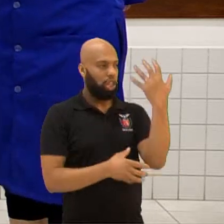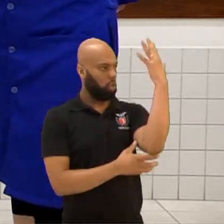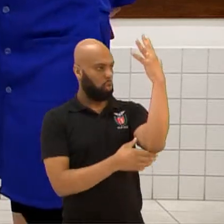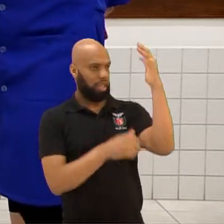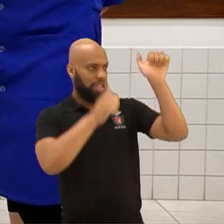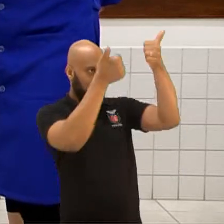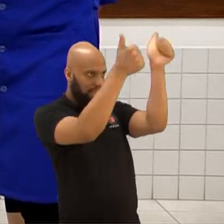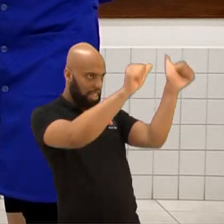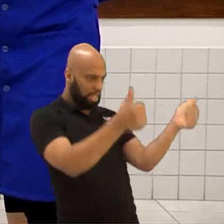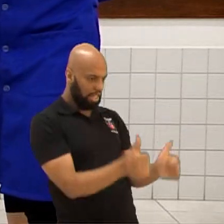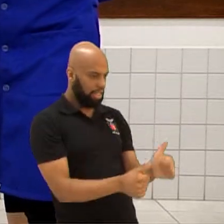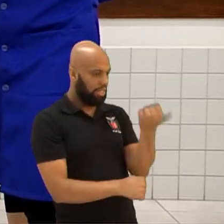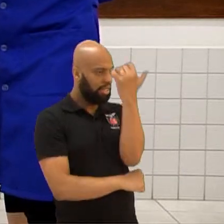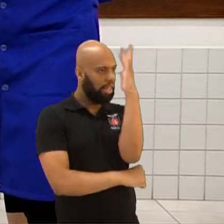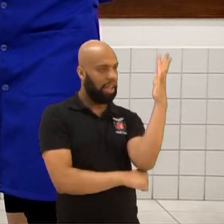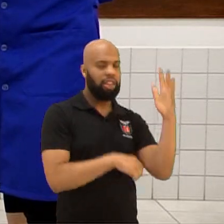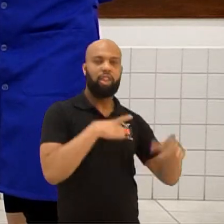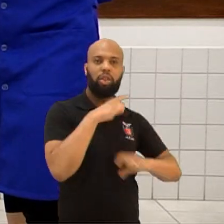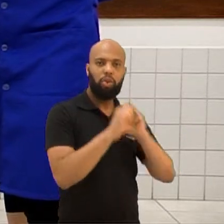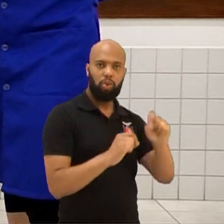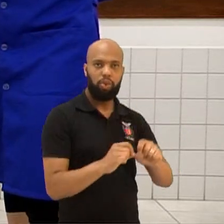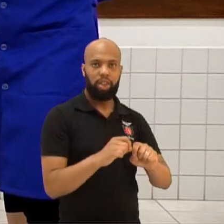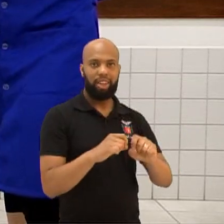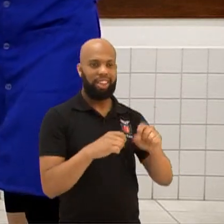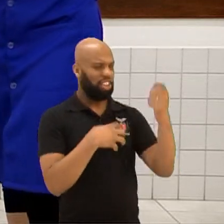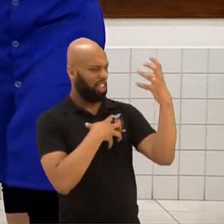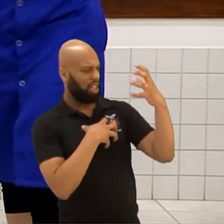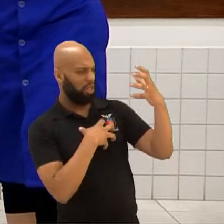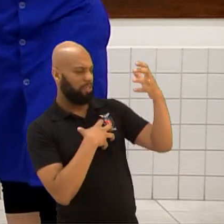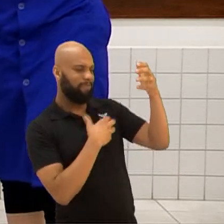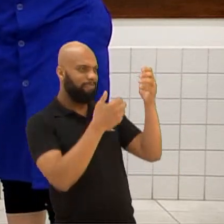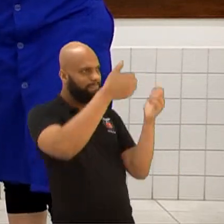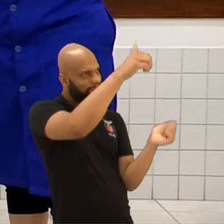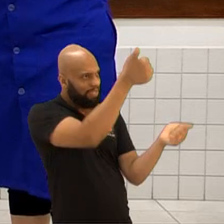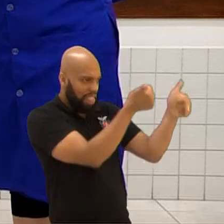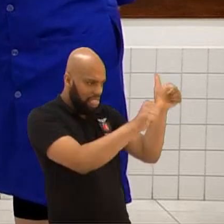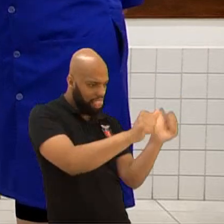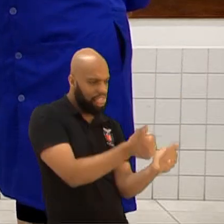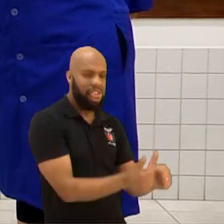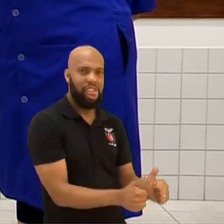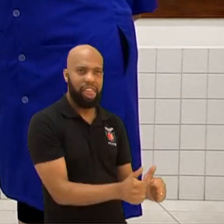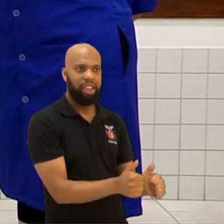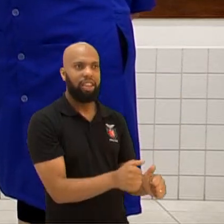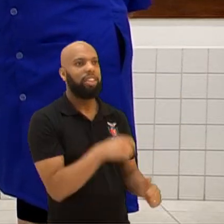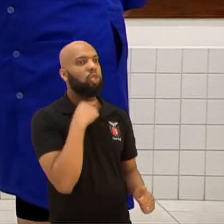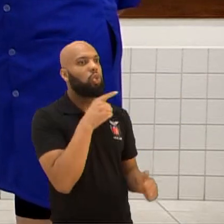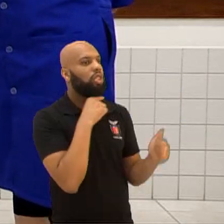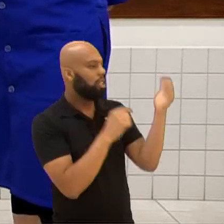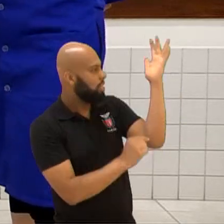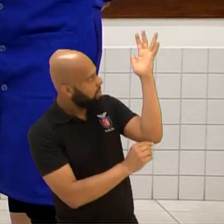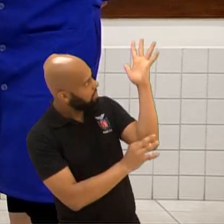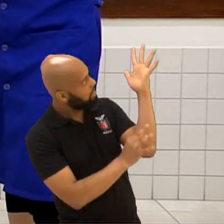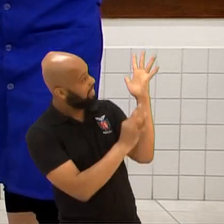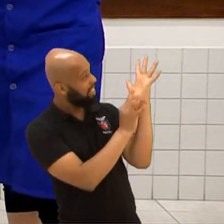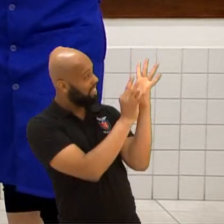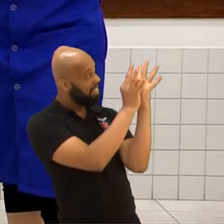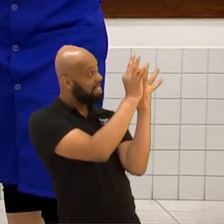precisa o quê? Que ela é toda irregular por dentro. Então, você não vai conseguir alcançar